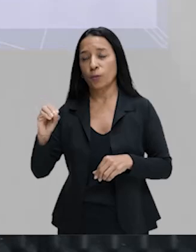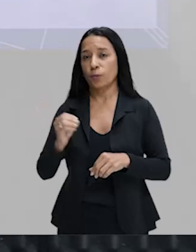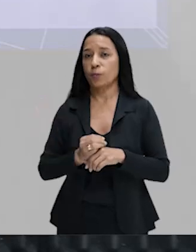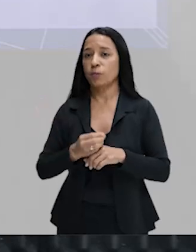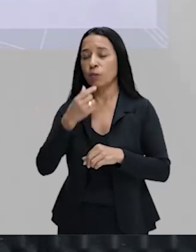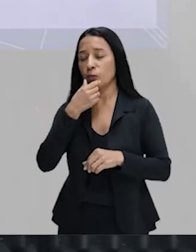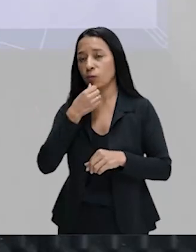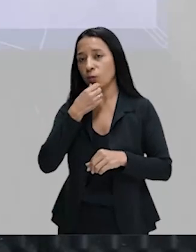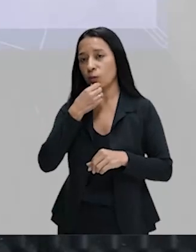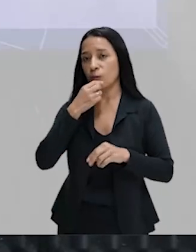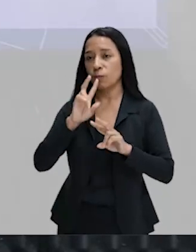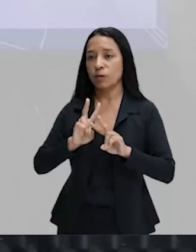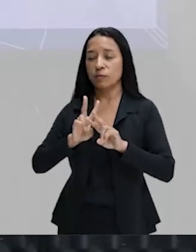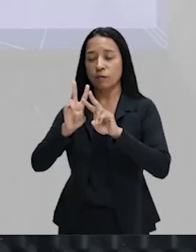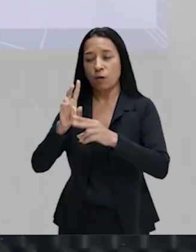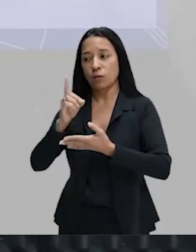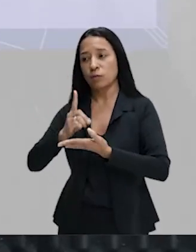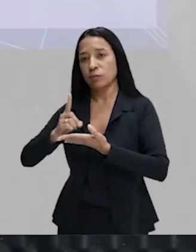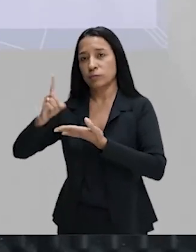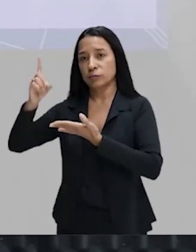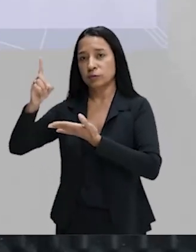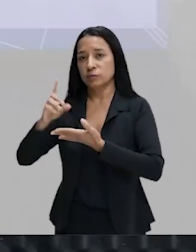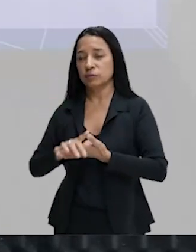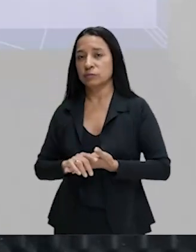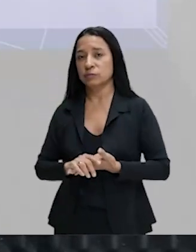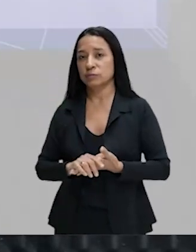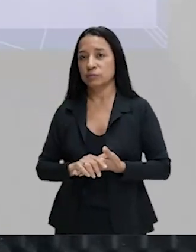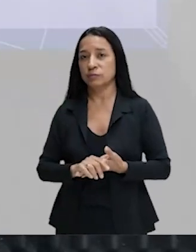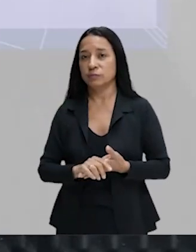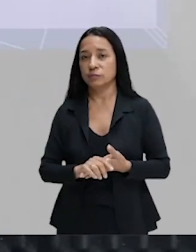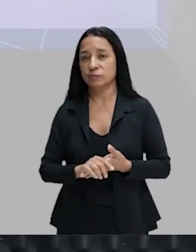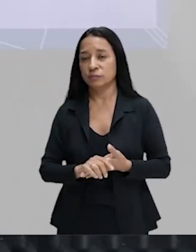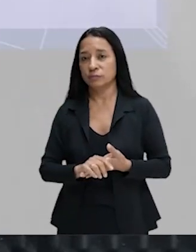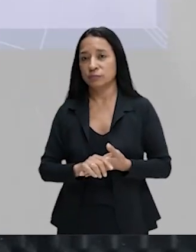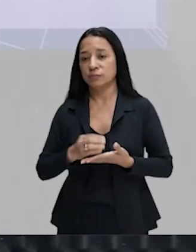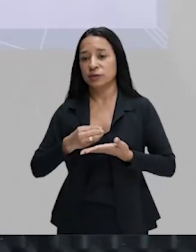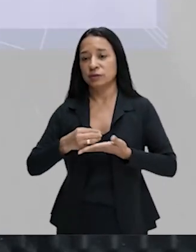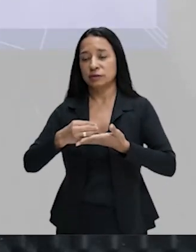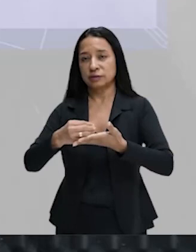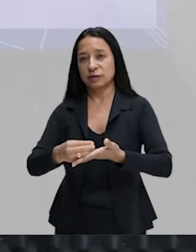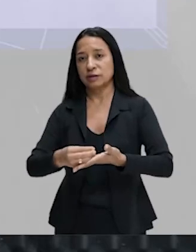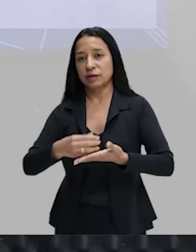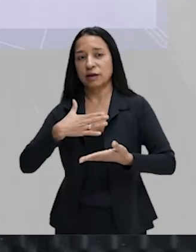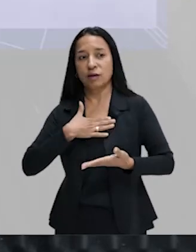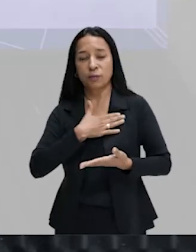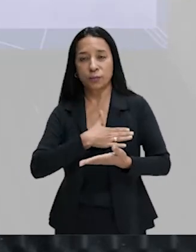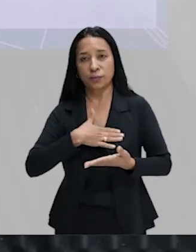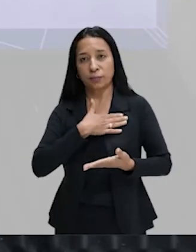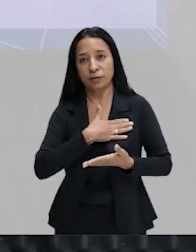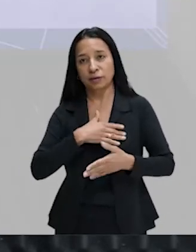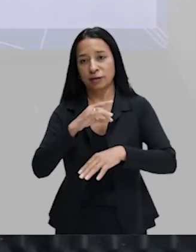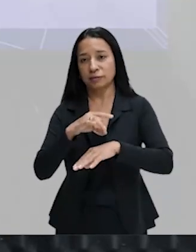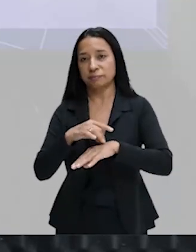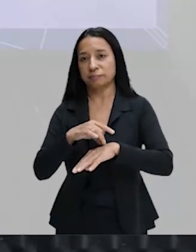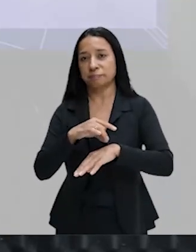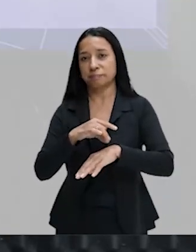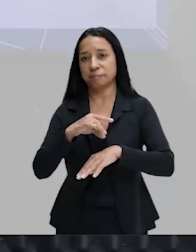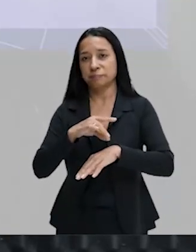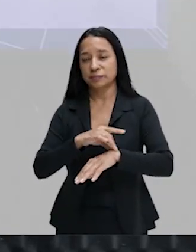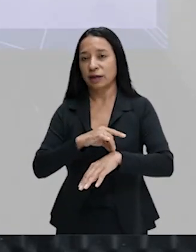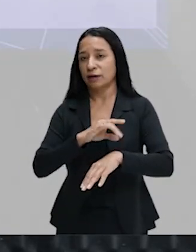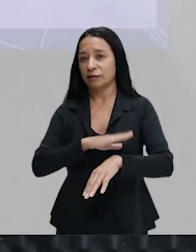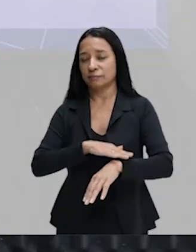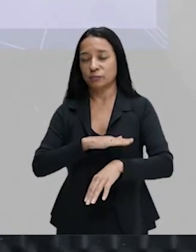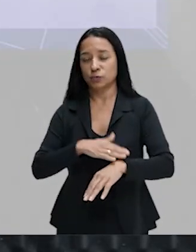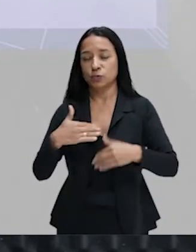Deus. Ele vive aquele conflito de se entregar aos prazeres carnais e perder a sua salvação. Aí depois nós